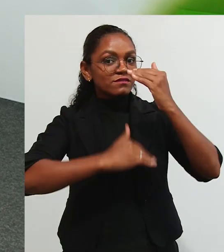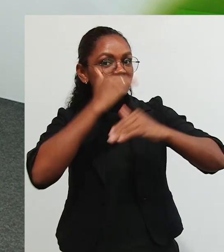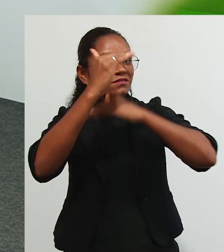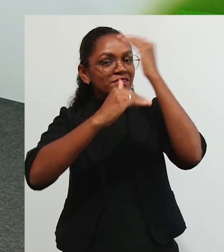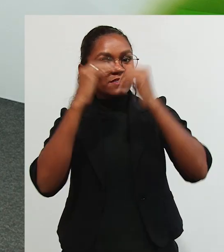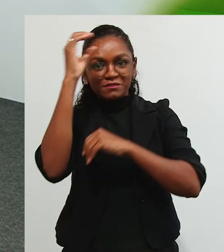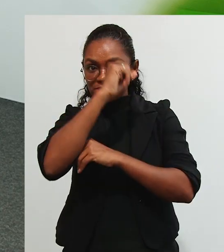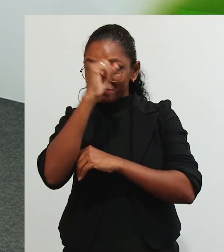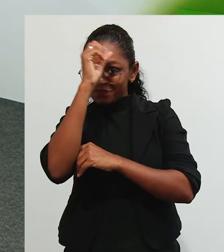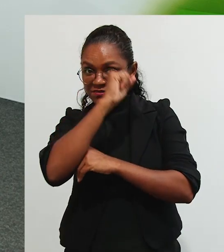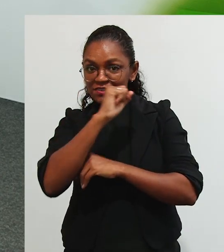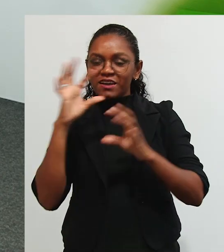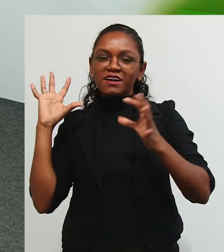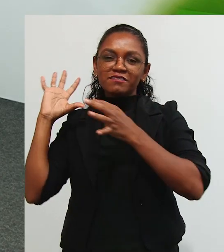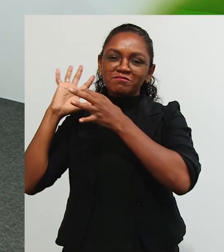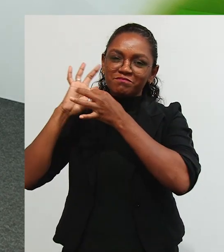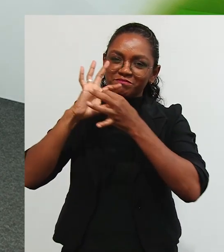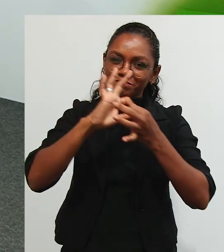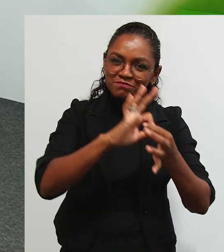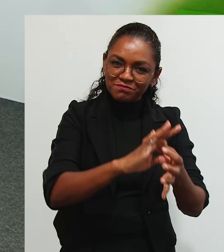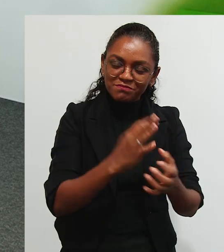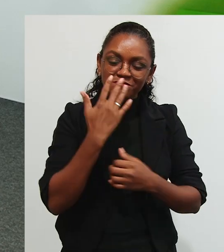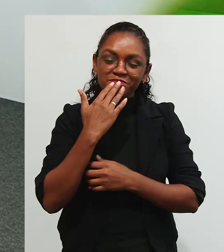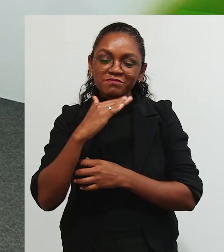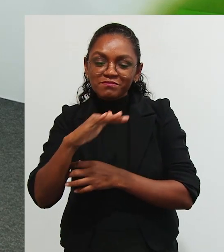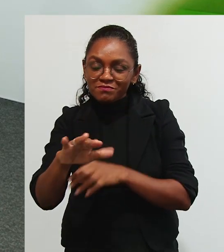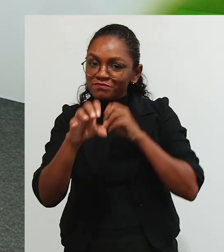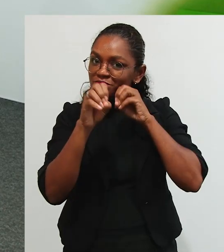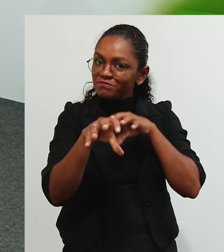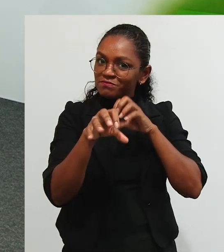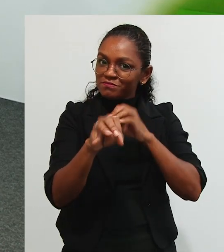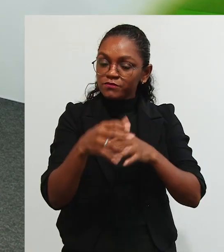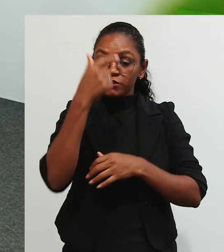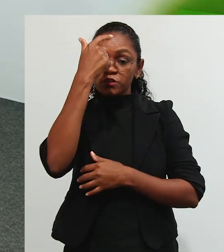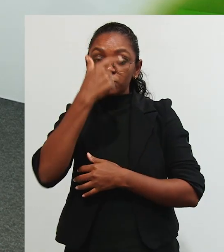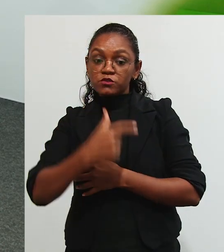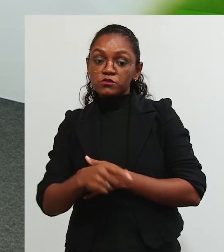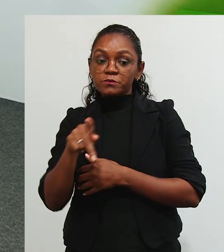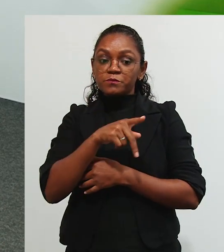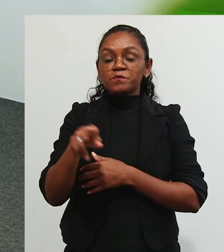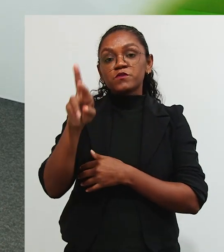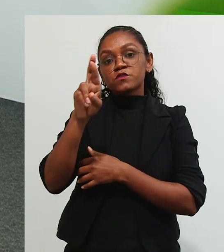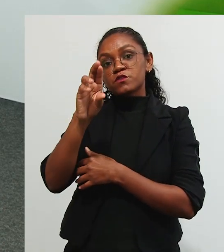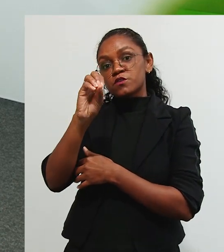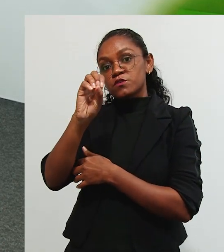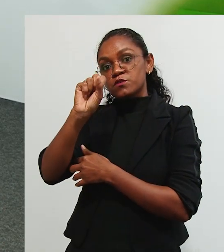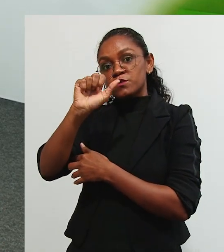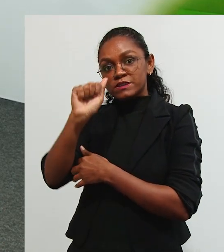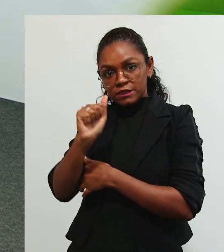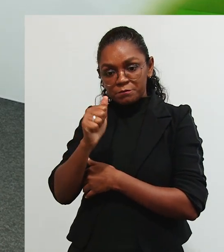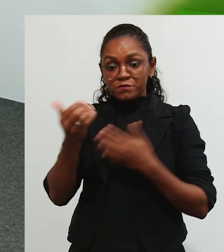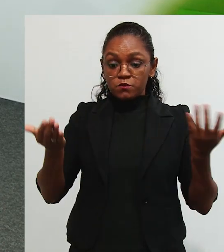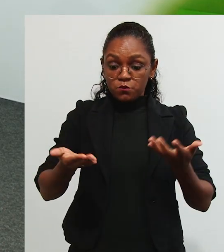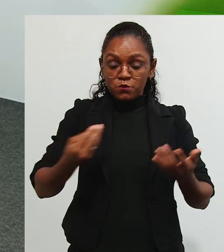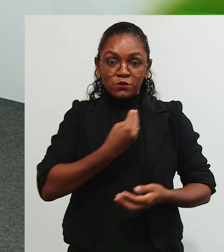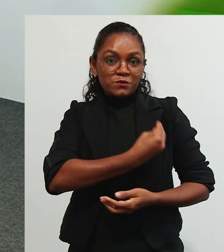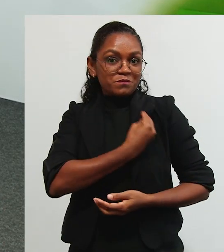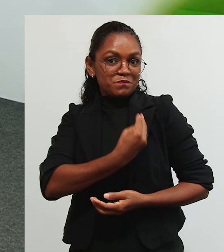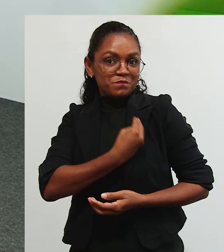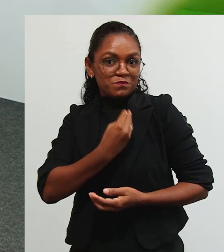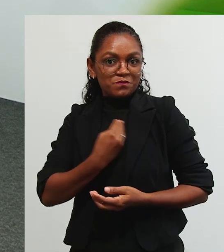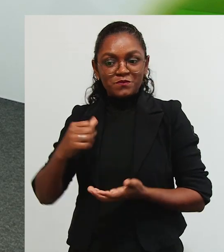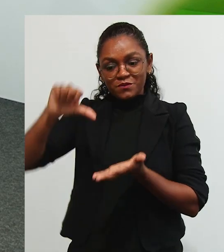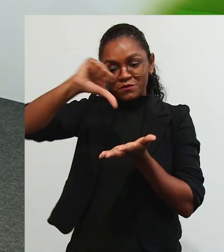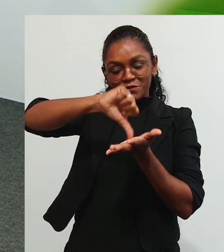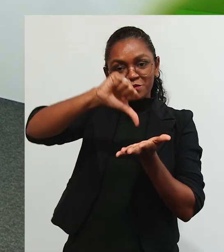na Infância. Eu sou a professora Rosa Martins e estou aqui no estúdio do Instituto Federal de Rondônia, campus Porto Velho,